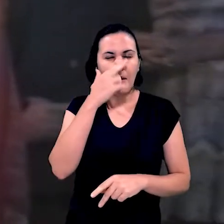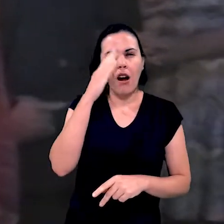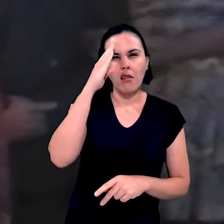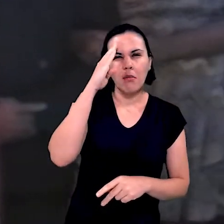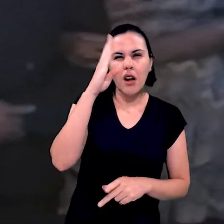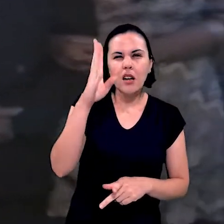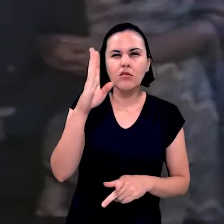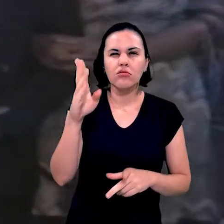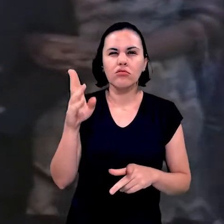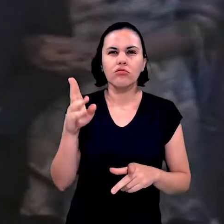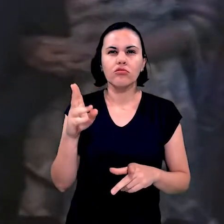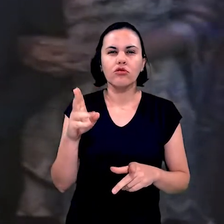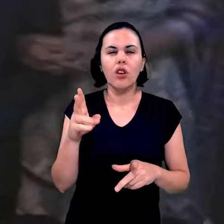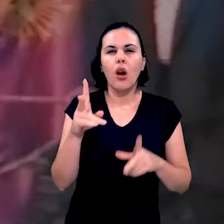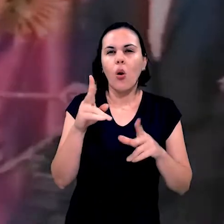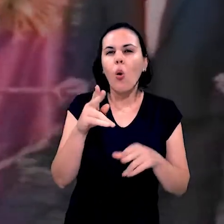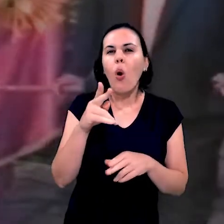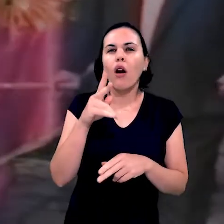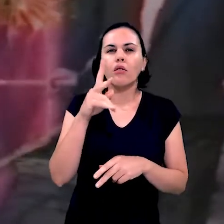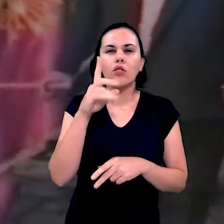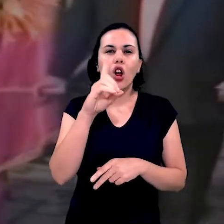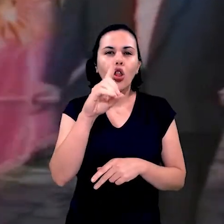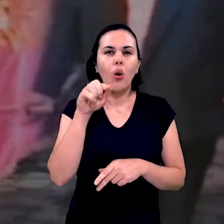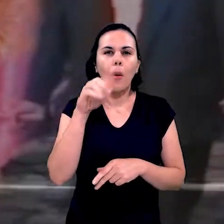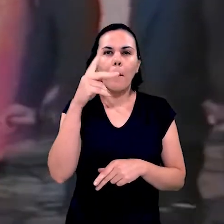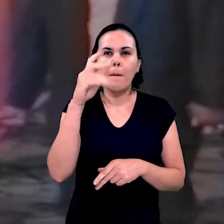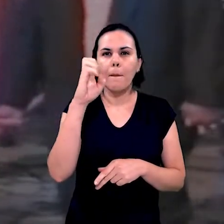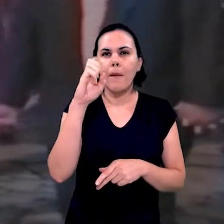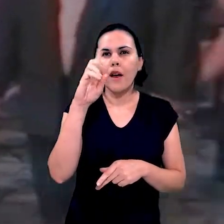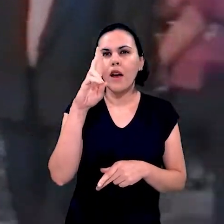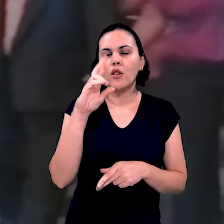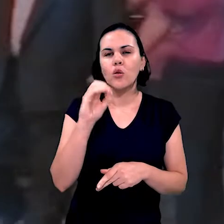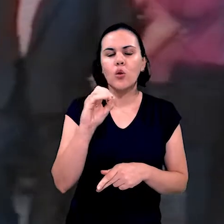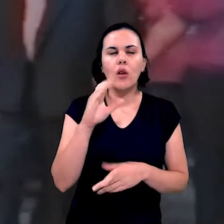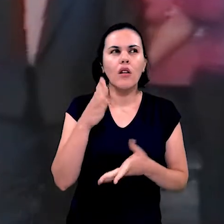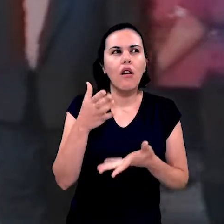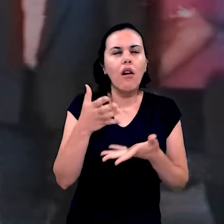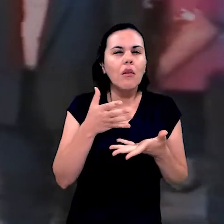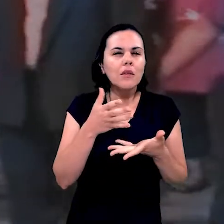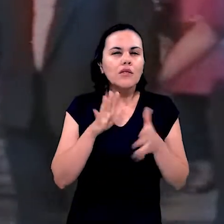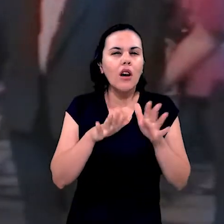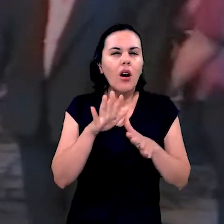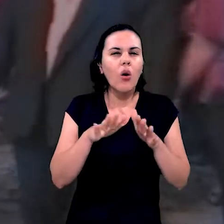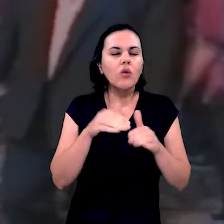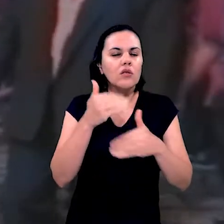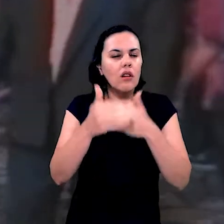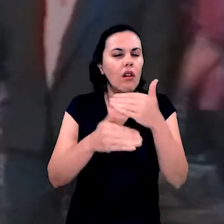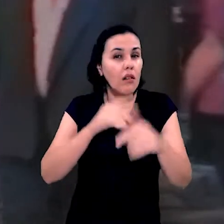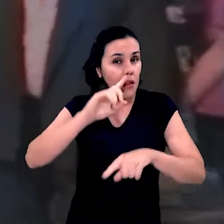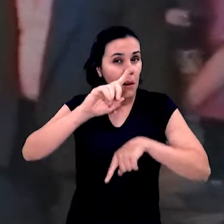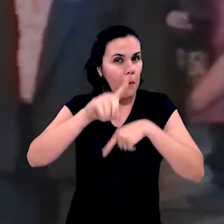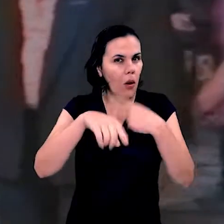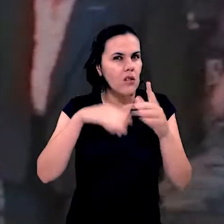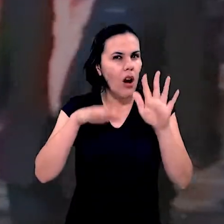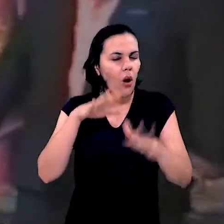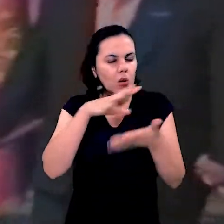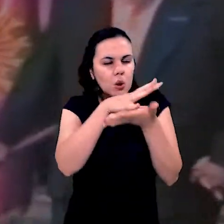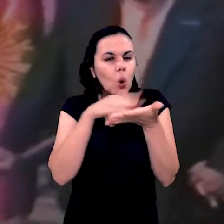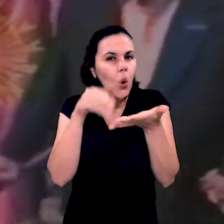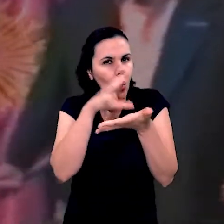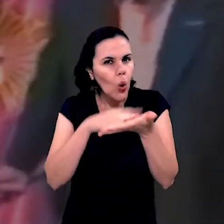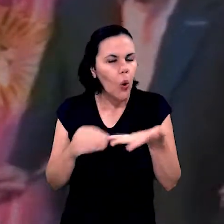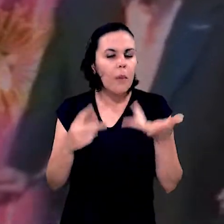meio militar, roupa militar e tal, e acabou, né, pegando um pouco ali, né, e muitos